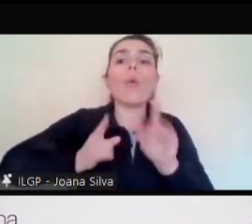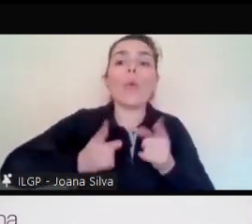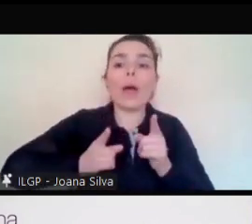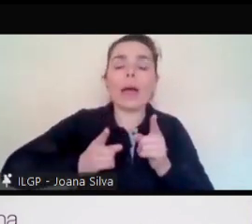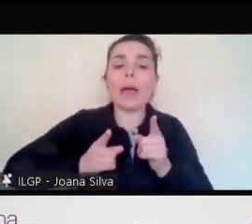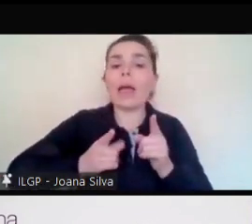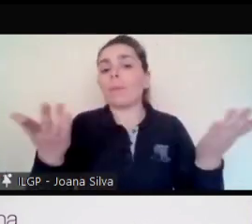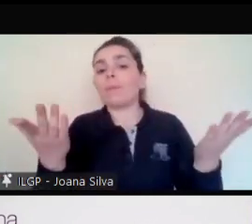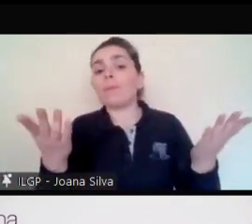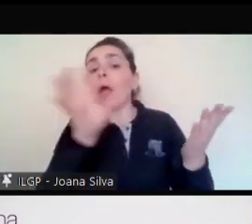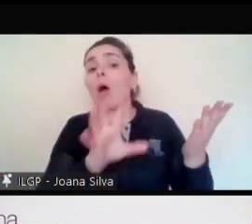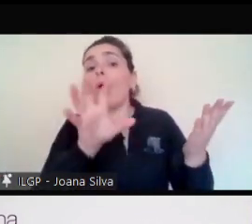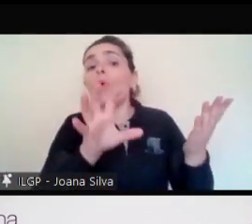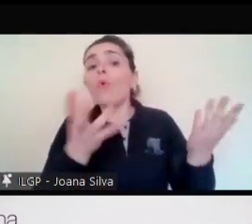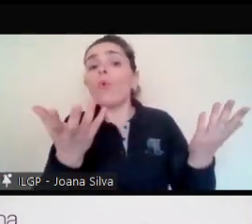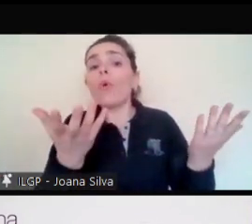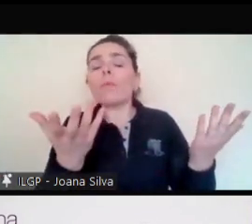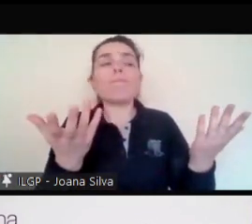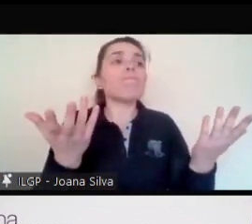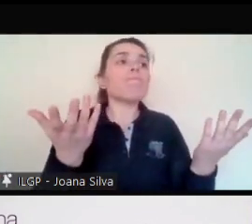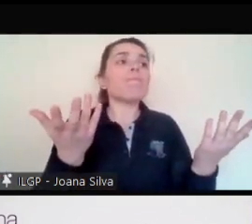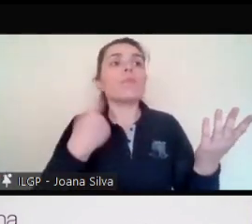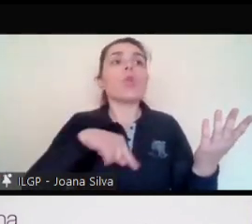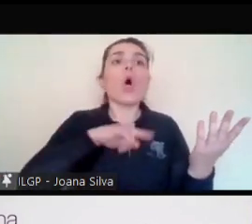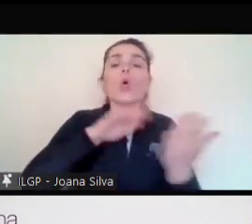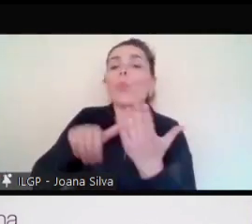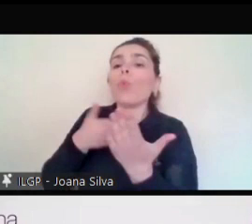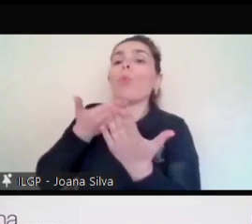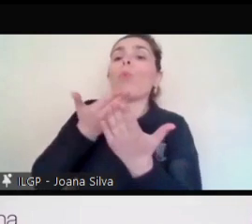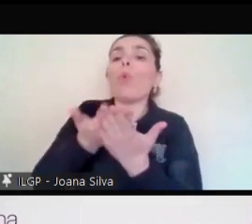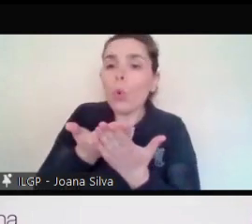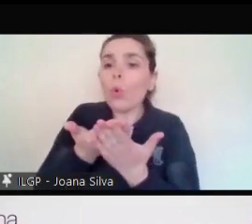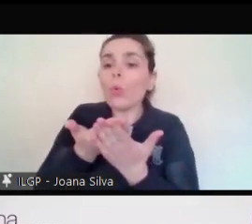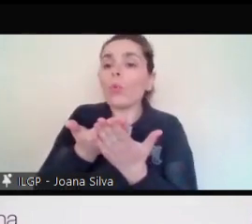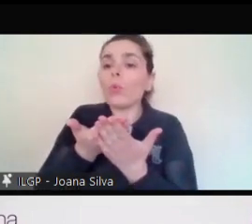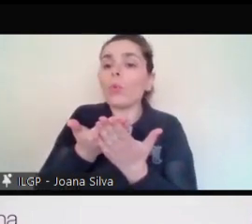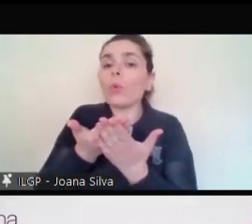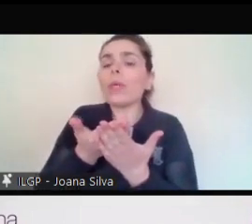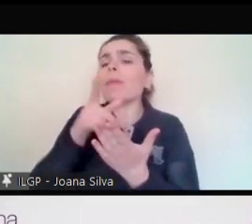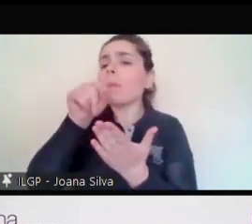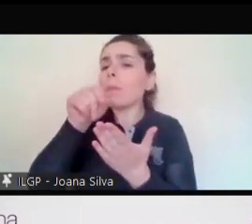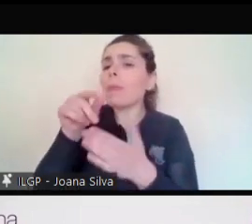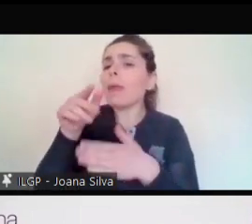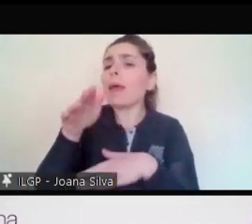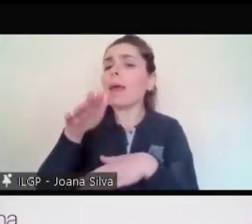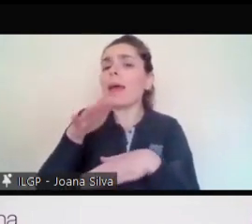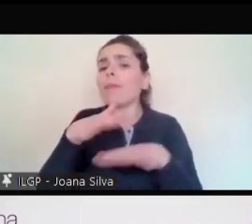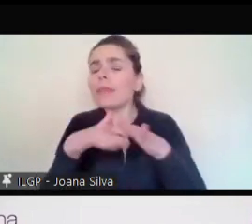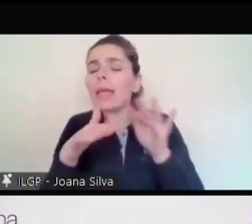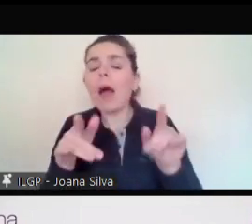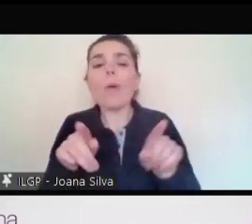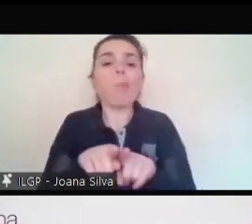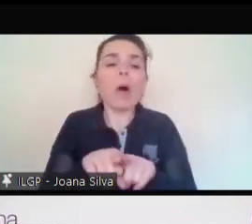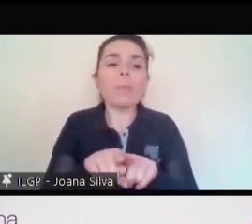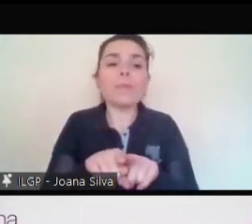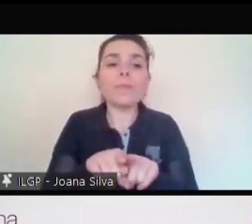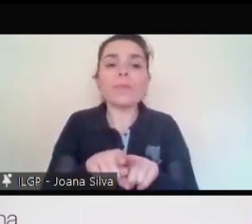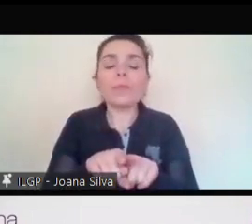como estamos a encarar e a propor e digamos, a fazer um certo